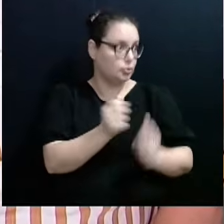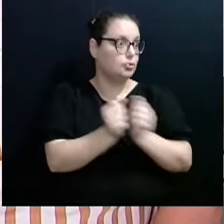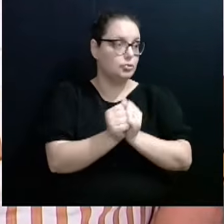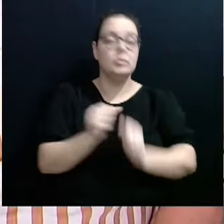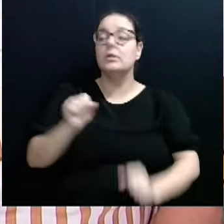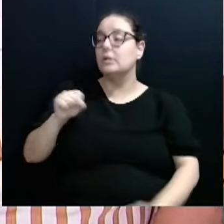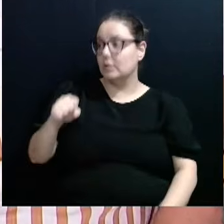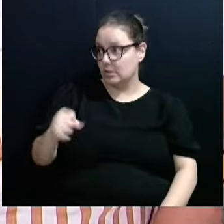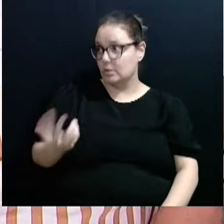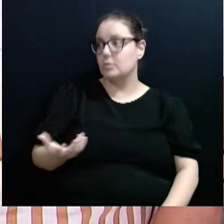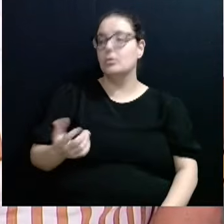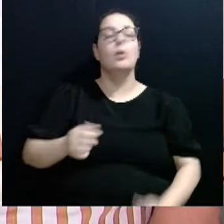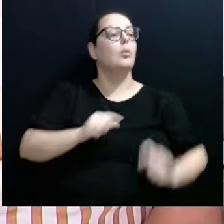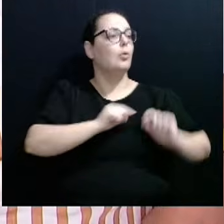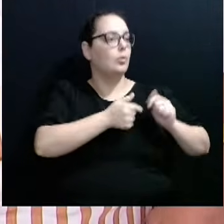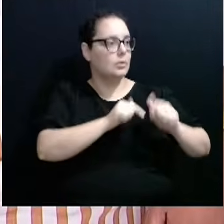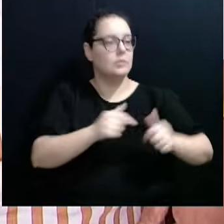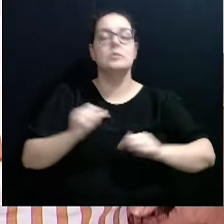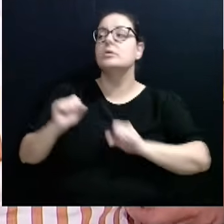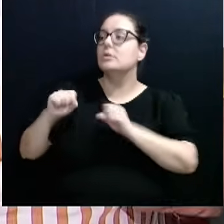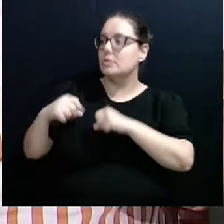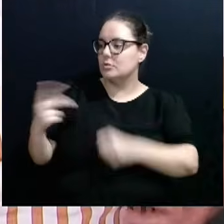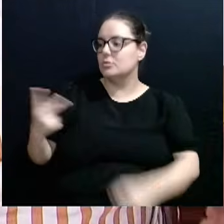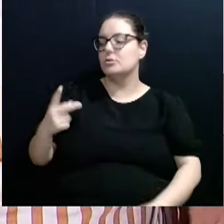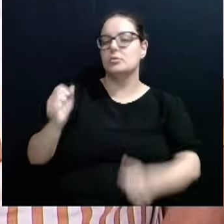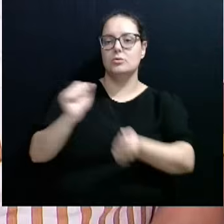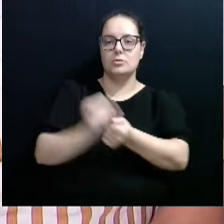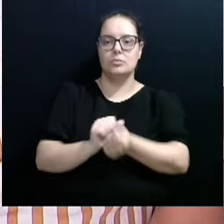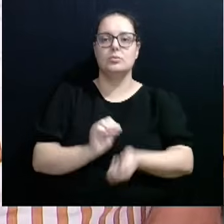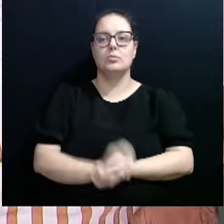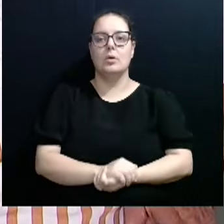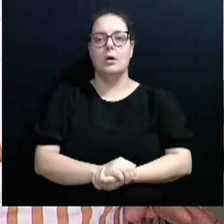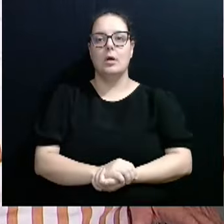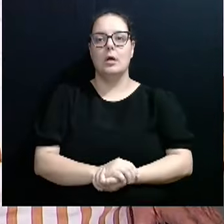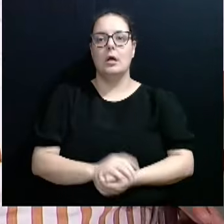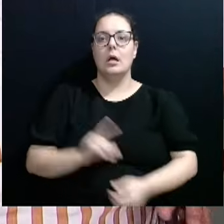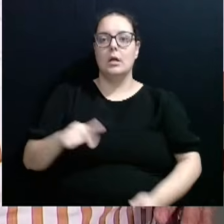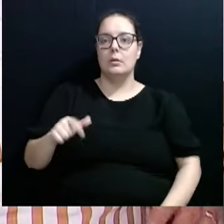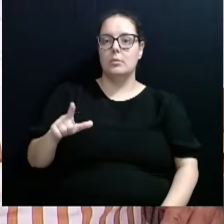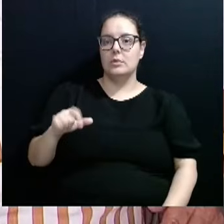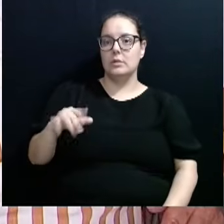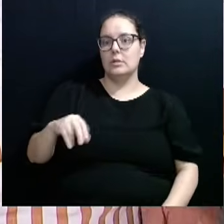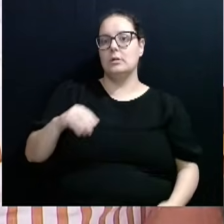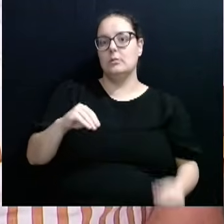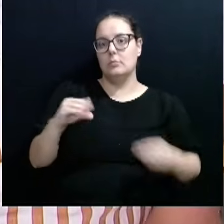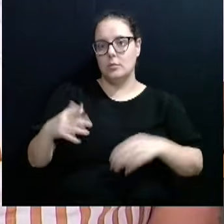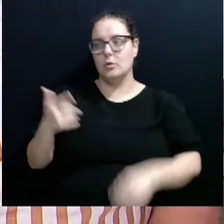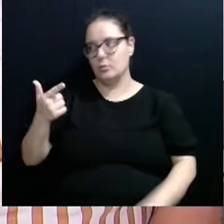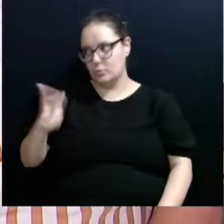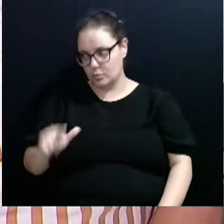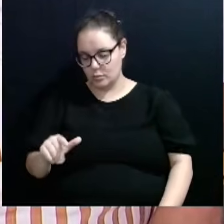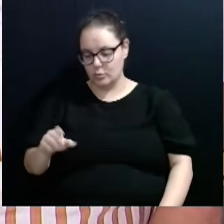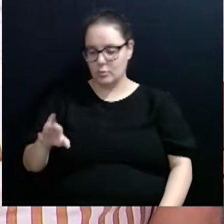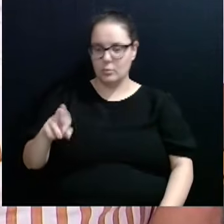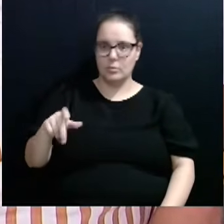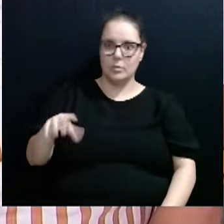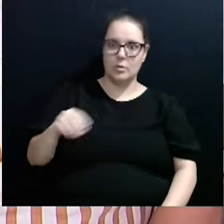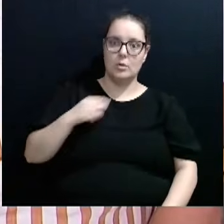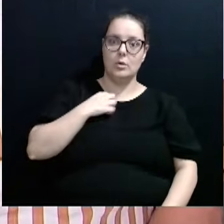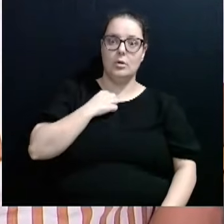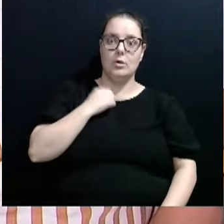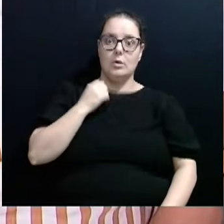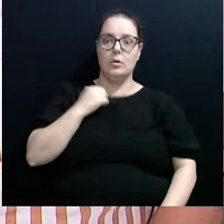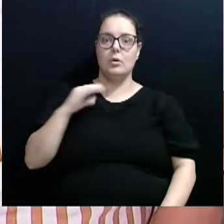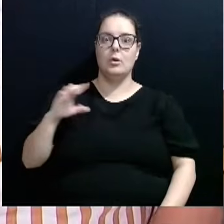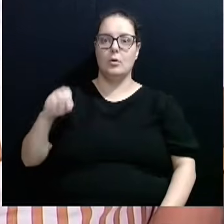tradicional. tradicional. E então aí depois a Lia teve que mudar, e aí continuei com o brechó com roupa, consignado, Já era